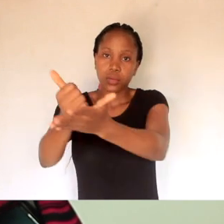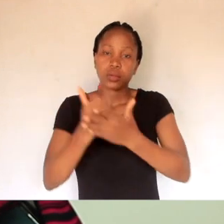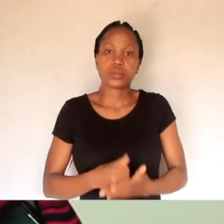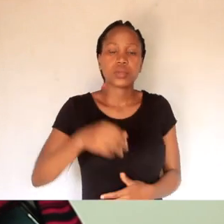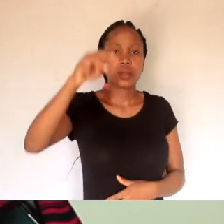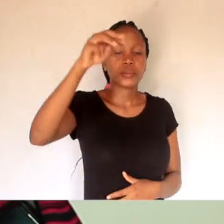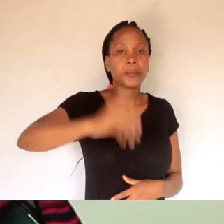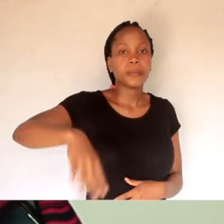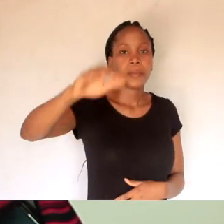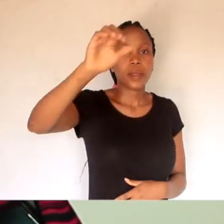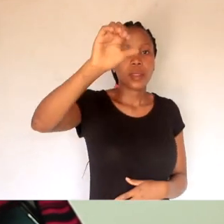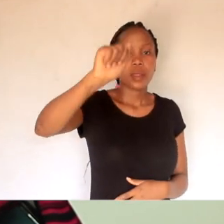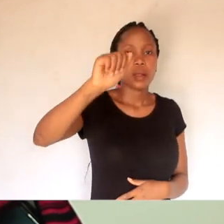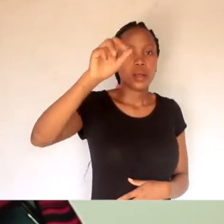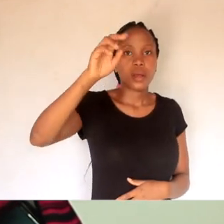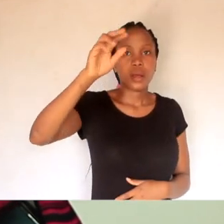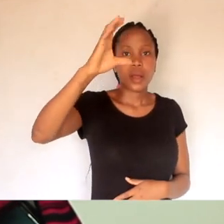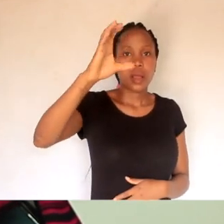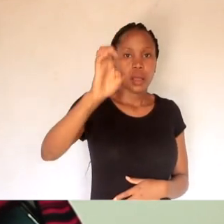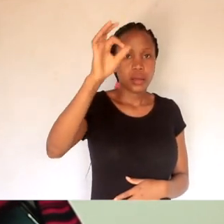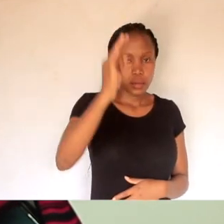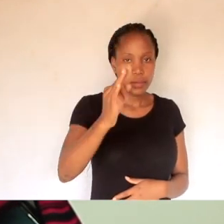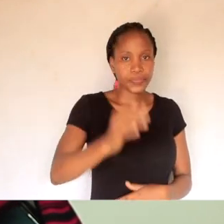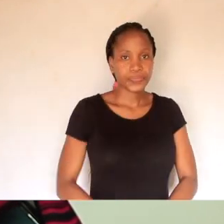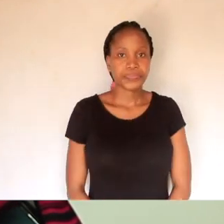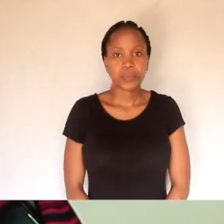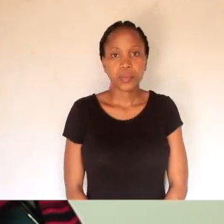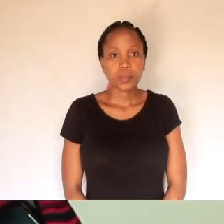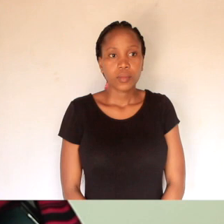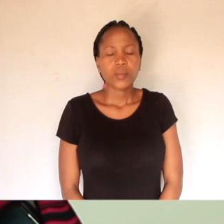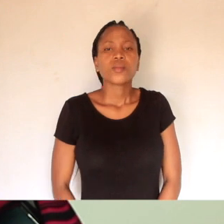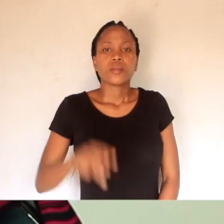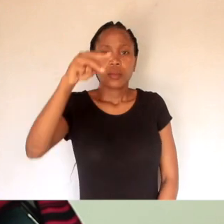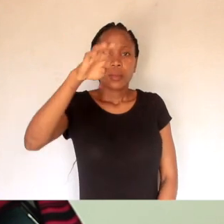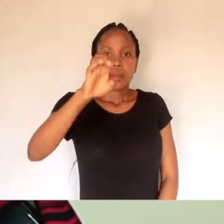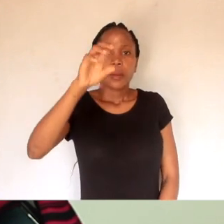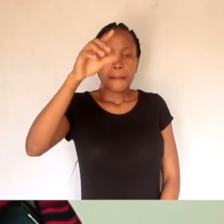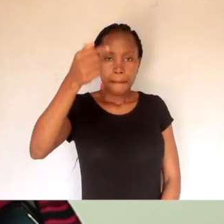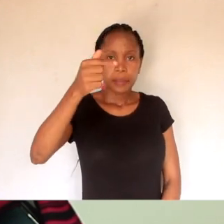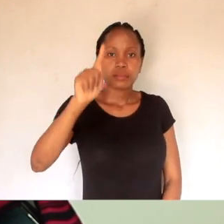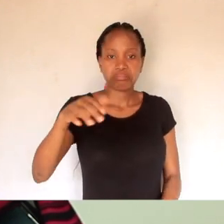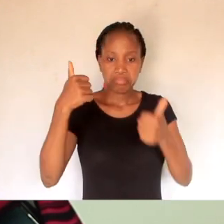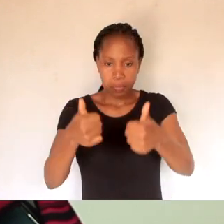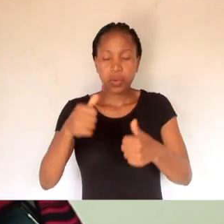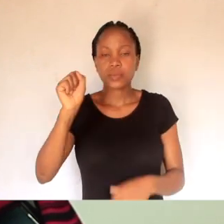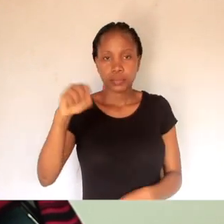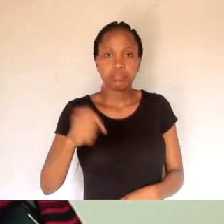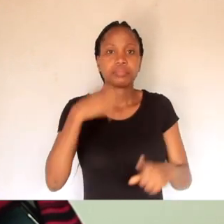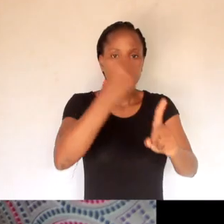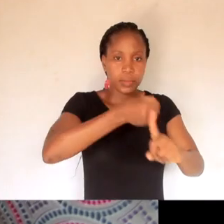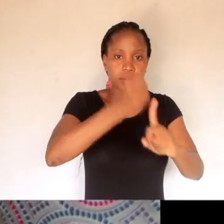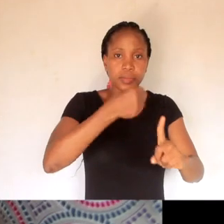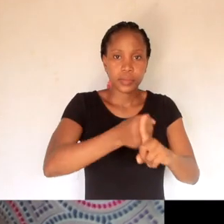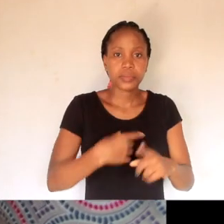o MEPT é boa e é desafiante ao mesmo tempo como todo o trabalho